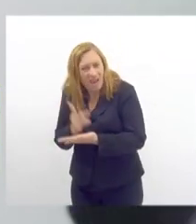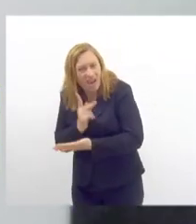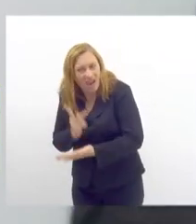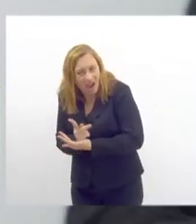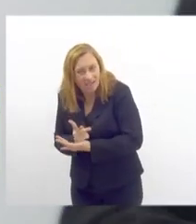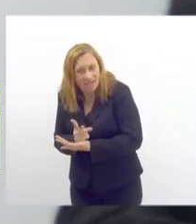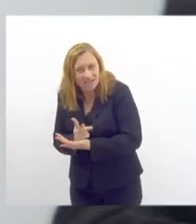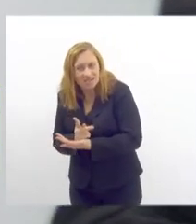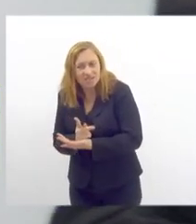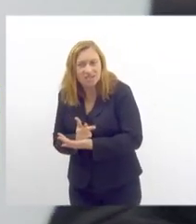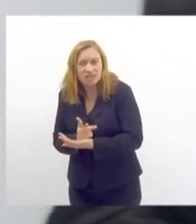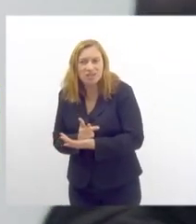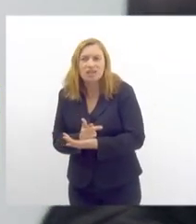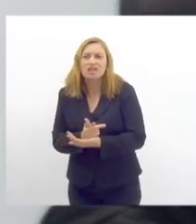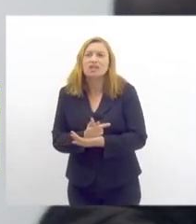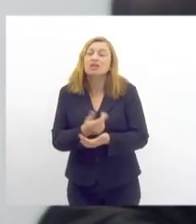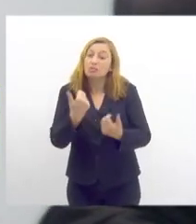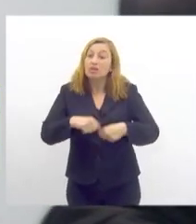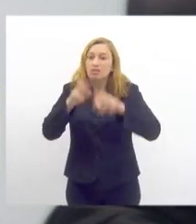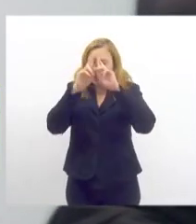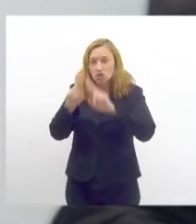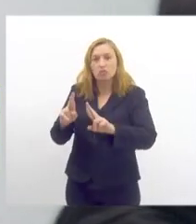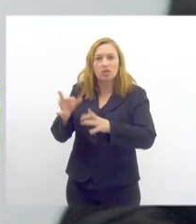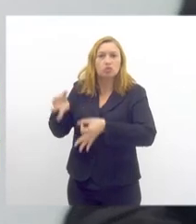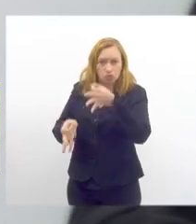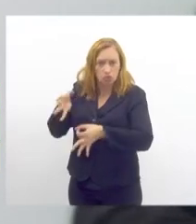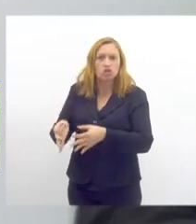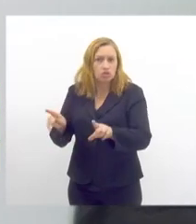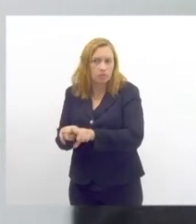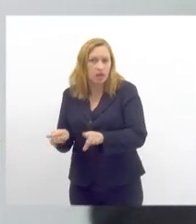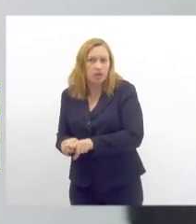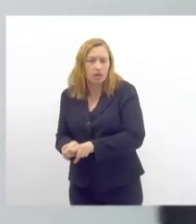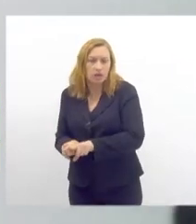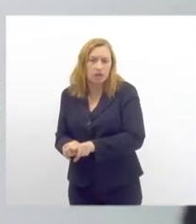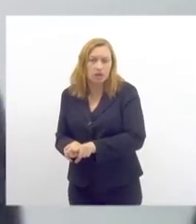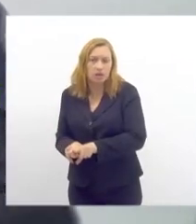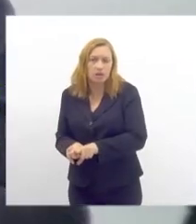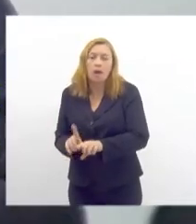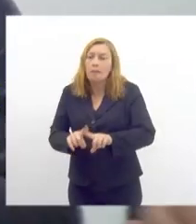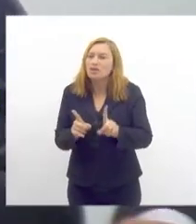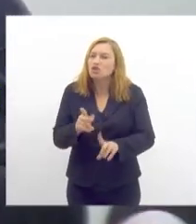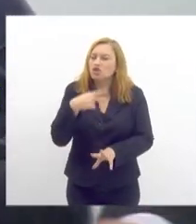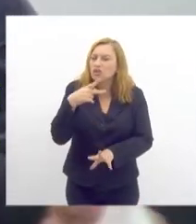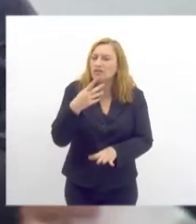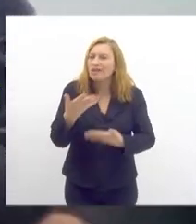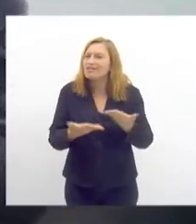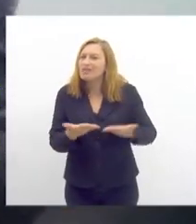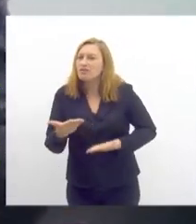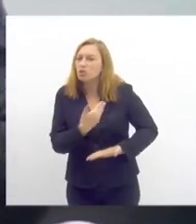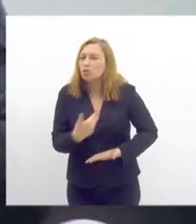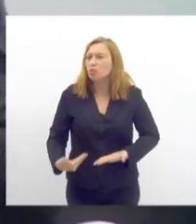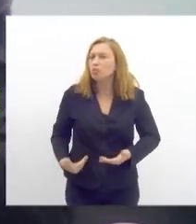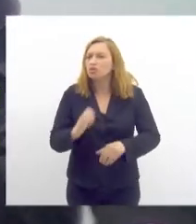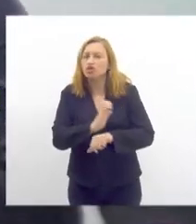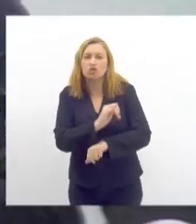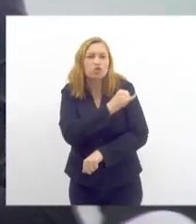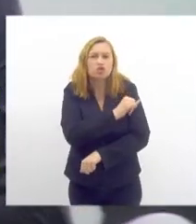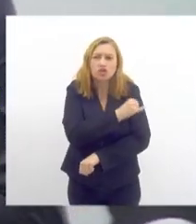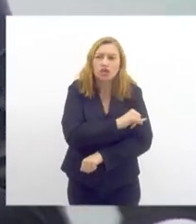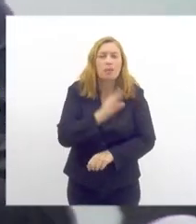e temos também que respeitar a decisão judicial, mas quando a gente fala de servidor, o servidor do Estado do Rio de